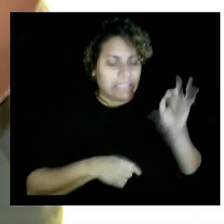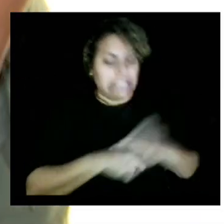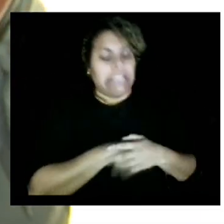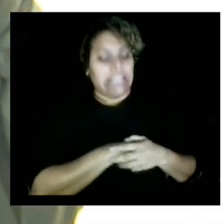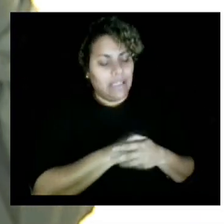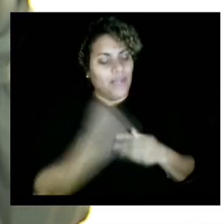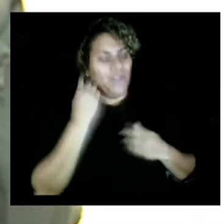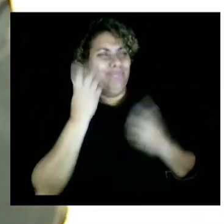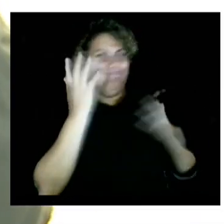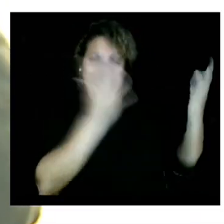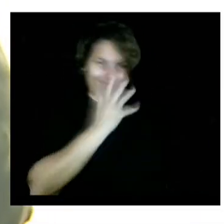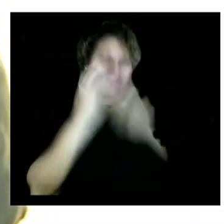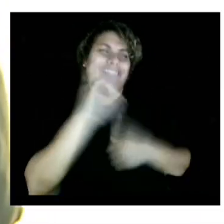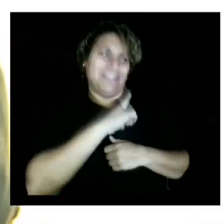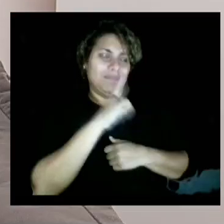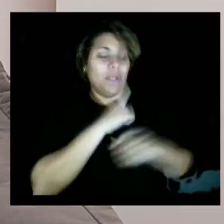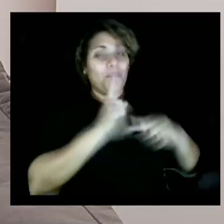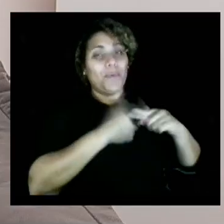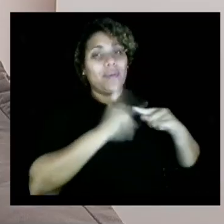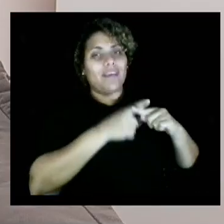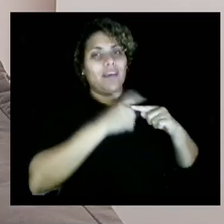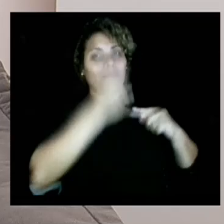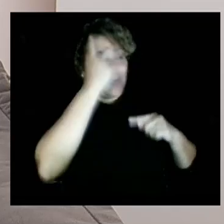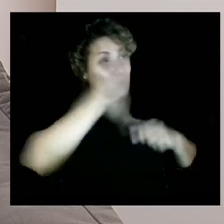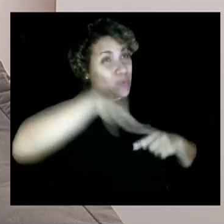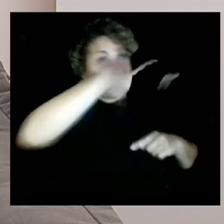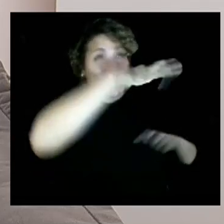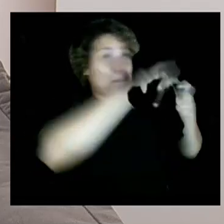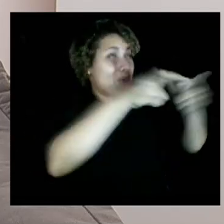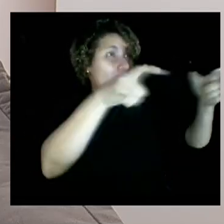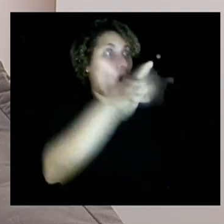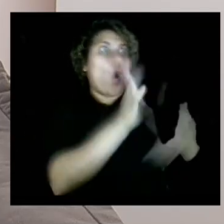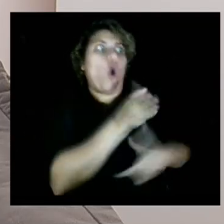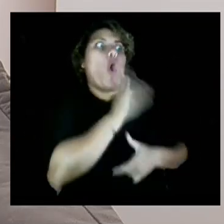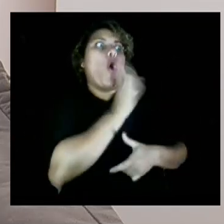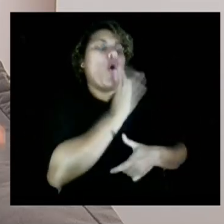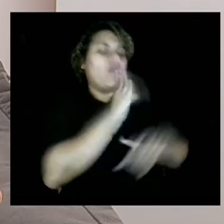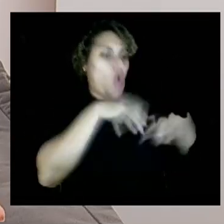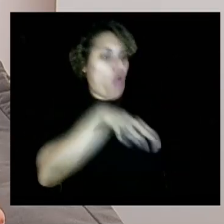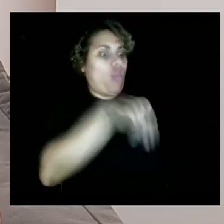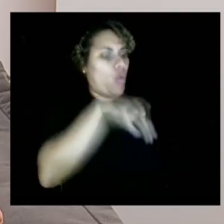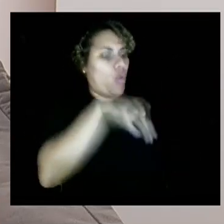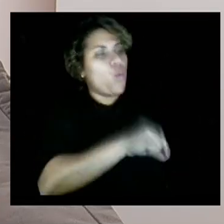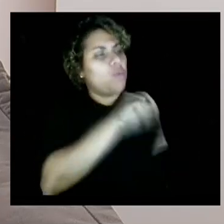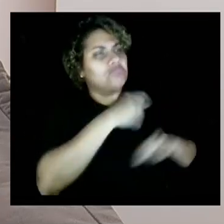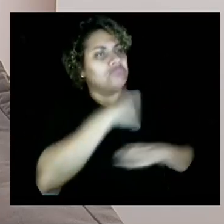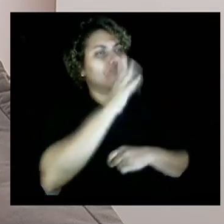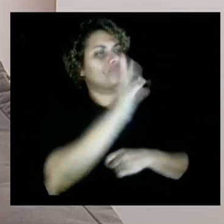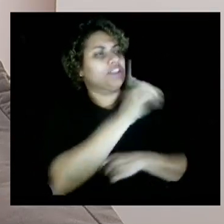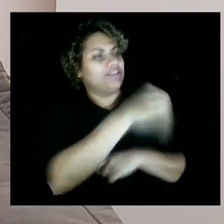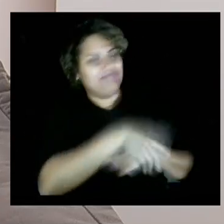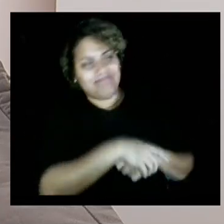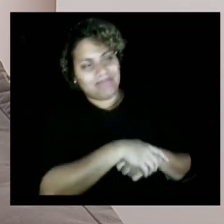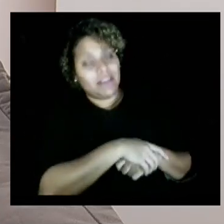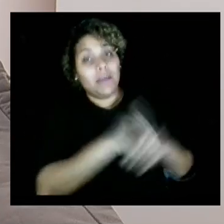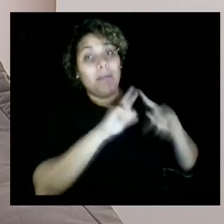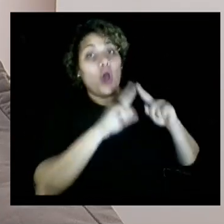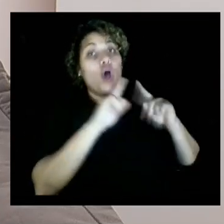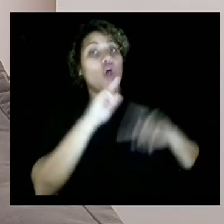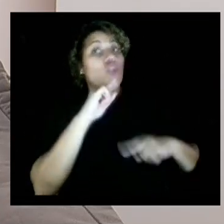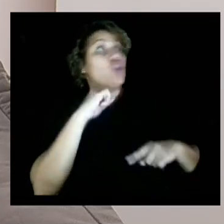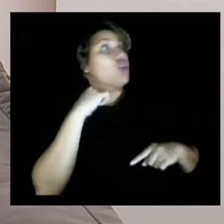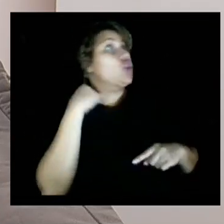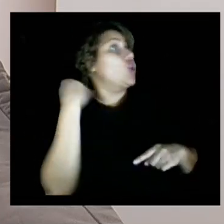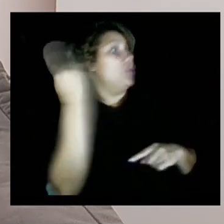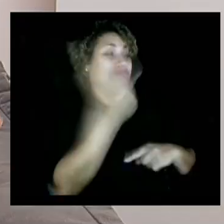é algo que as pessoas não conhecem, mas hoje é algo que todos precisam, infelizmente elas não sabem disso, mas faz muita